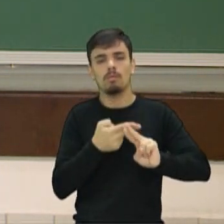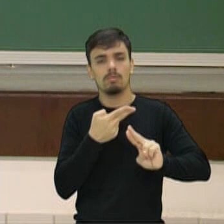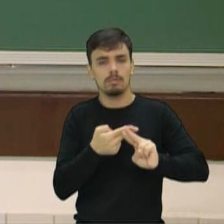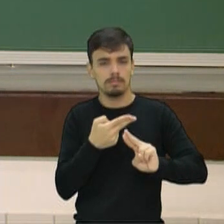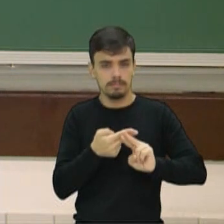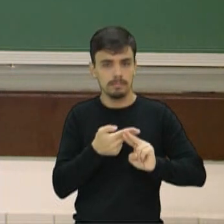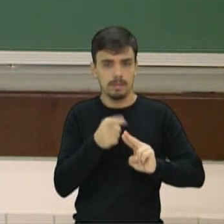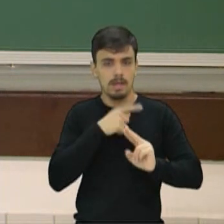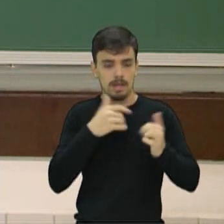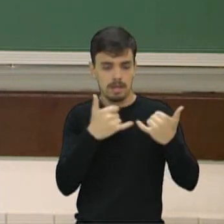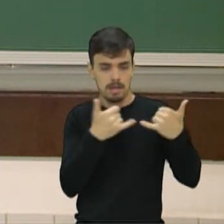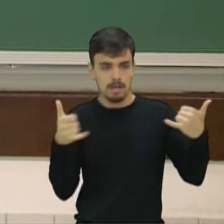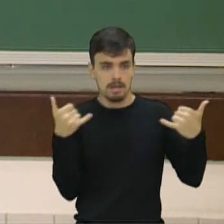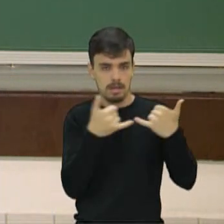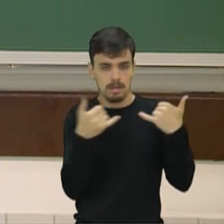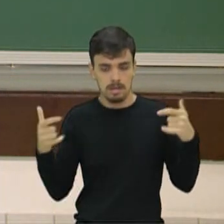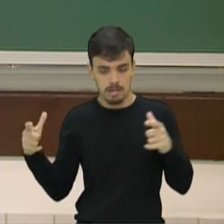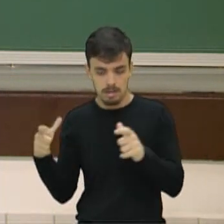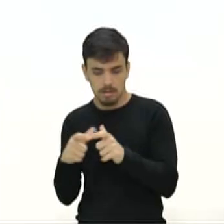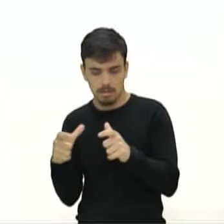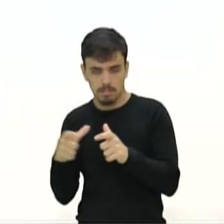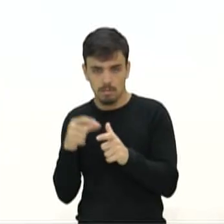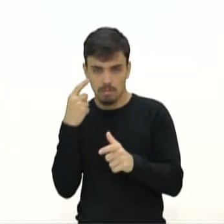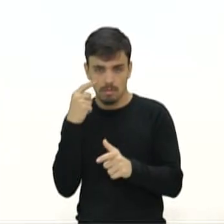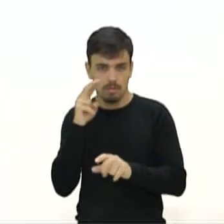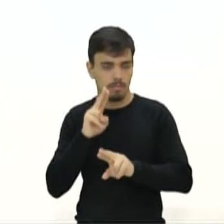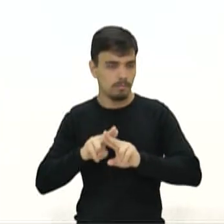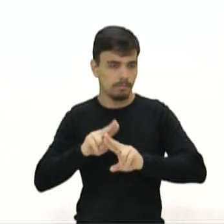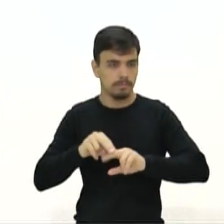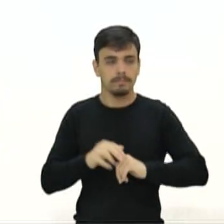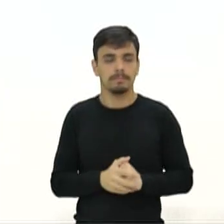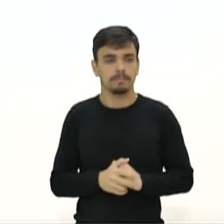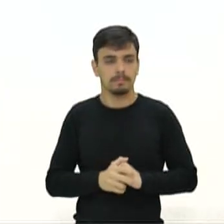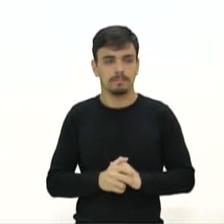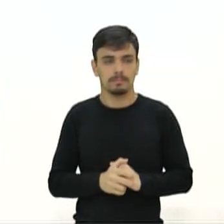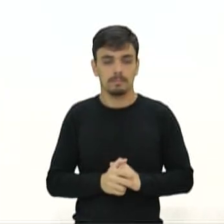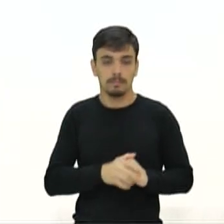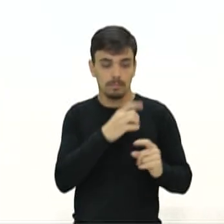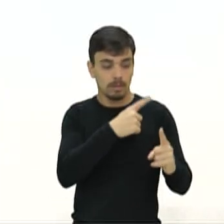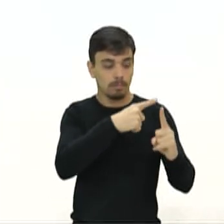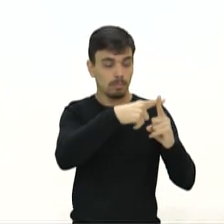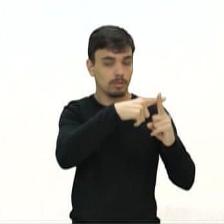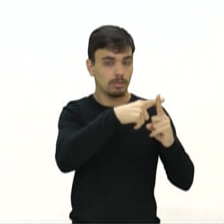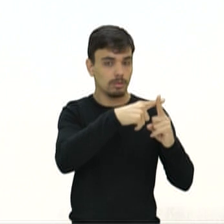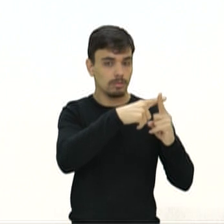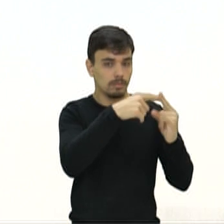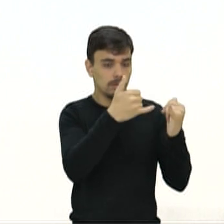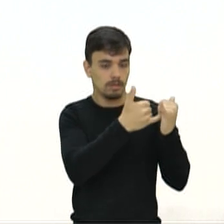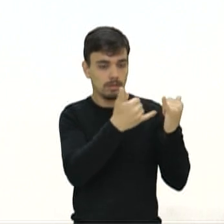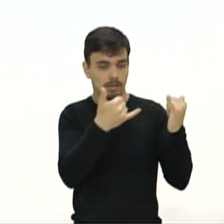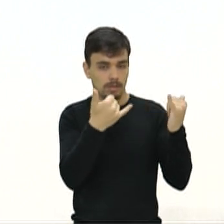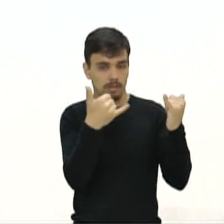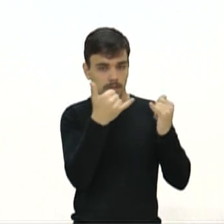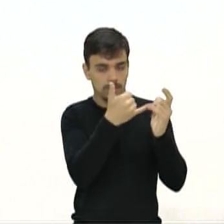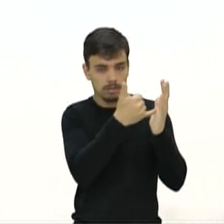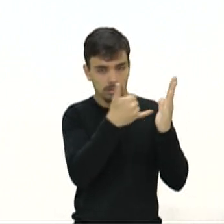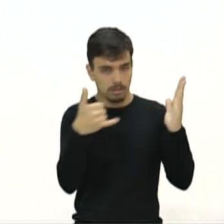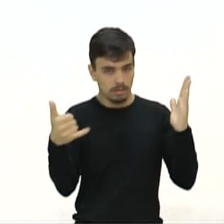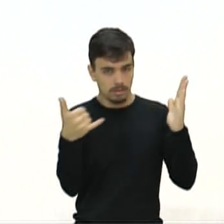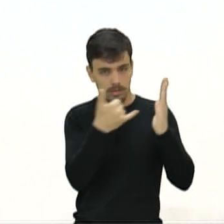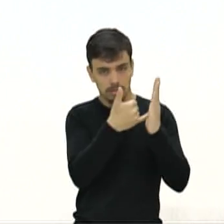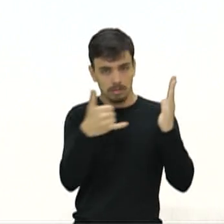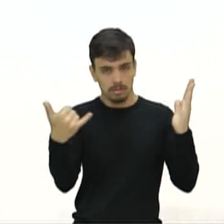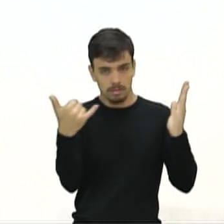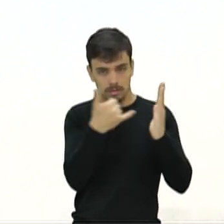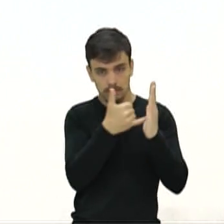as linhas de campo. E funciona assim. Numa carga positiva, as linhas saem. Numa carga negativa,